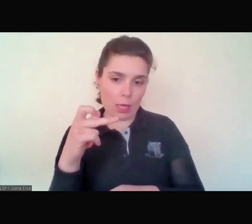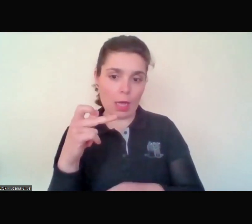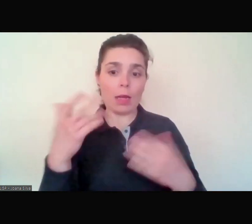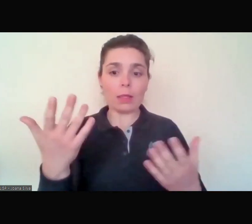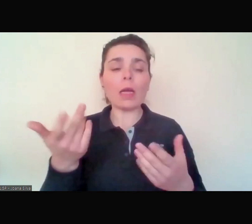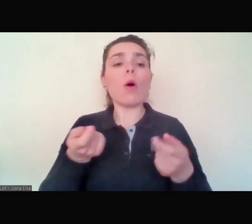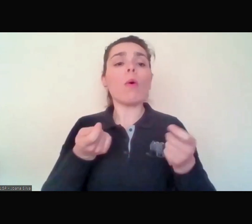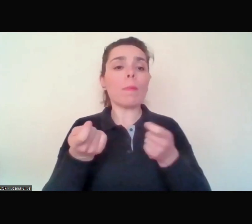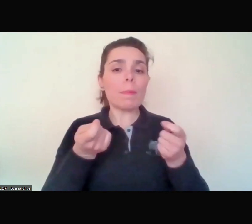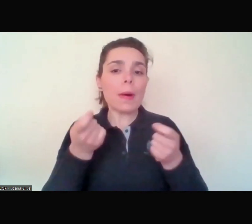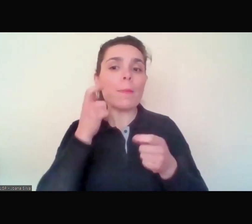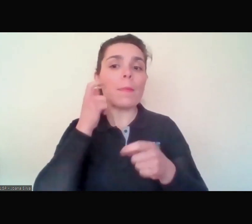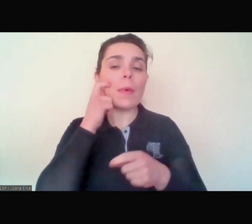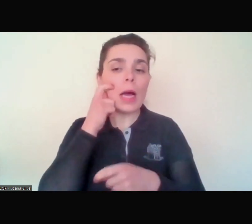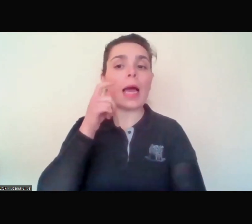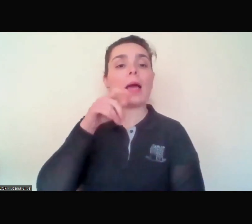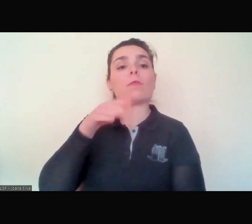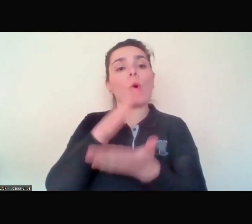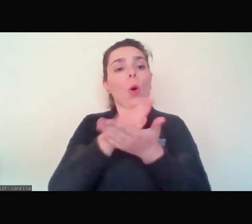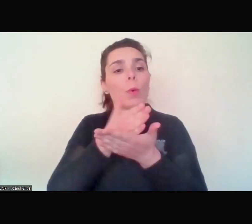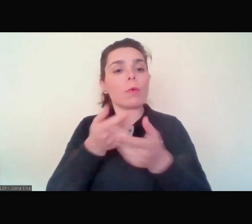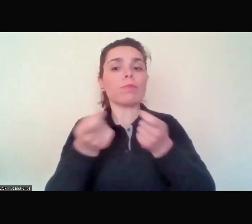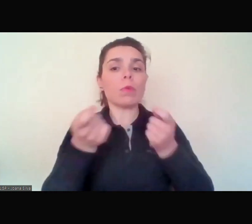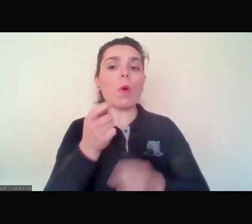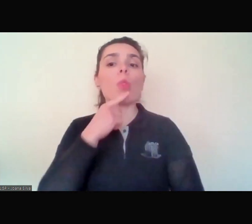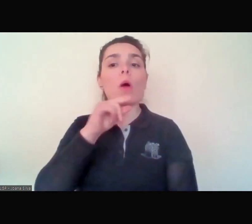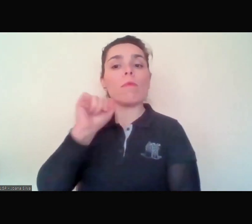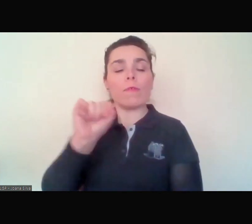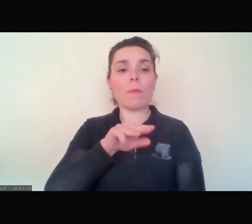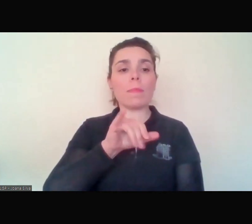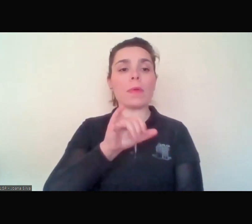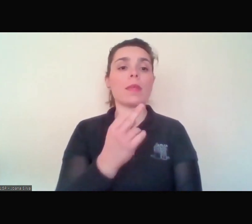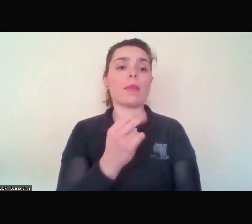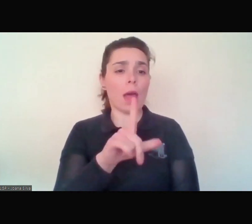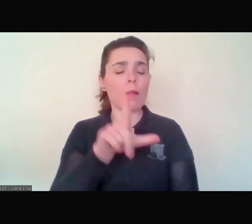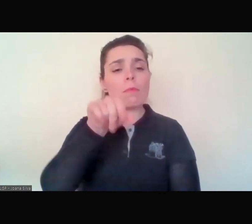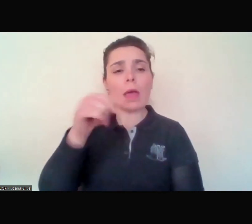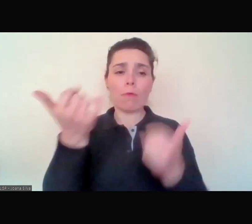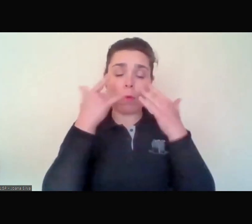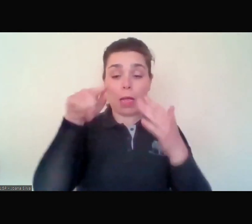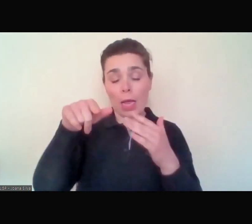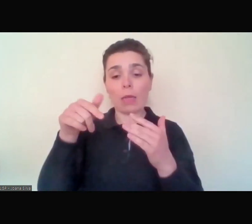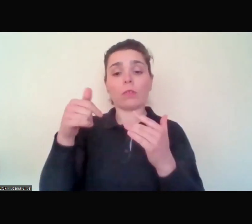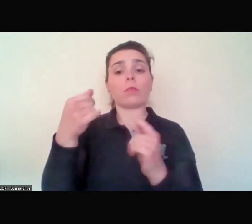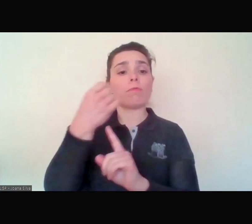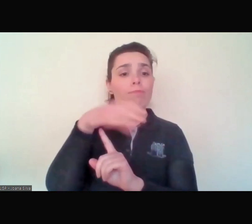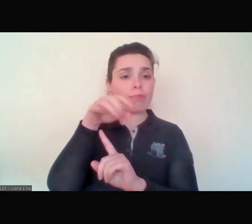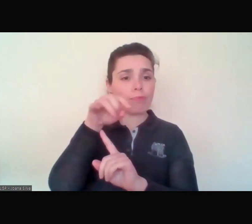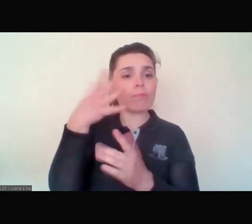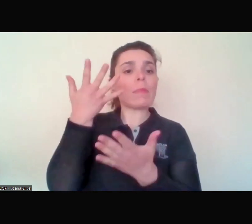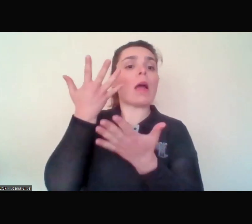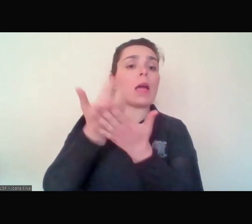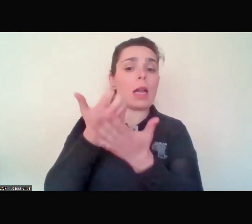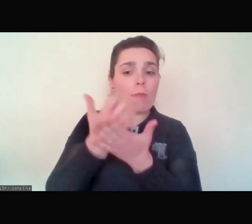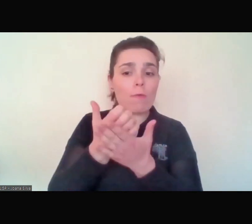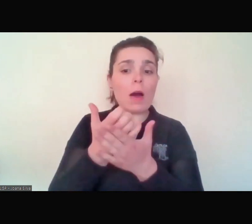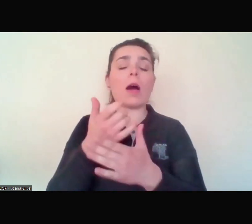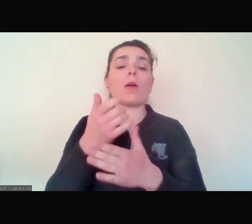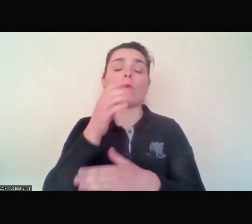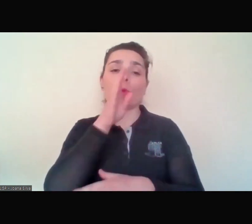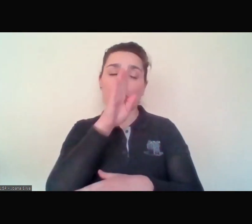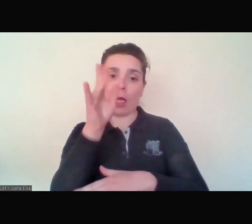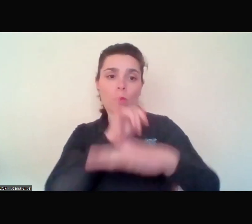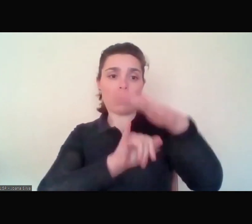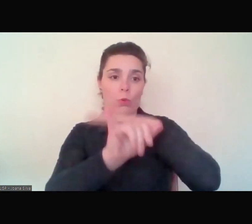do INA-IP, Miguel Agrochão. Informamos que a sessão é gravada e transmitida em direto através do canal de YouTube do